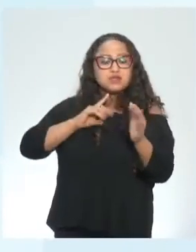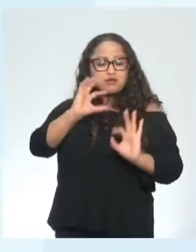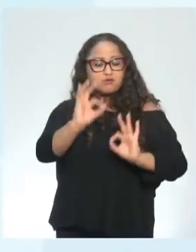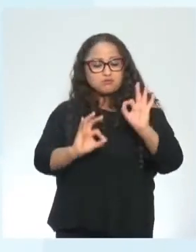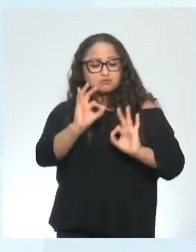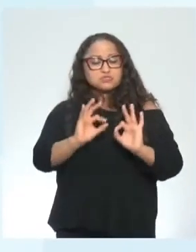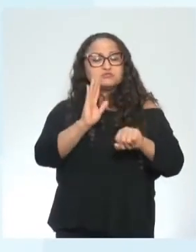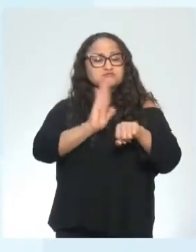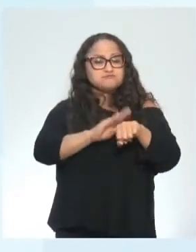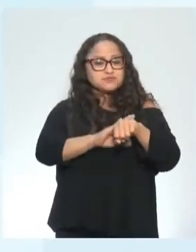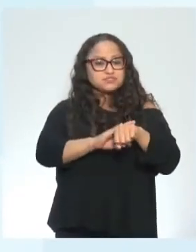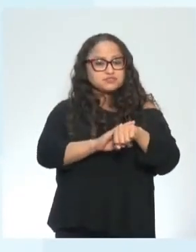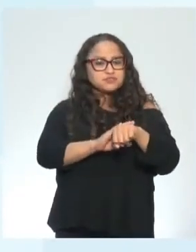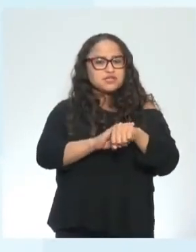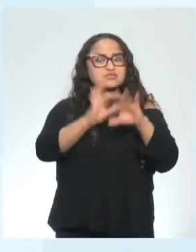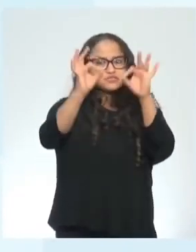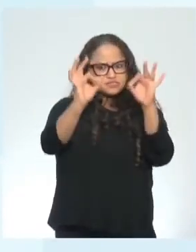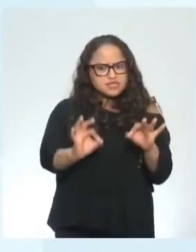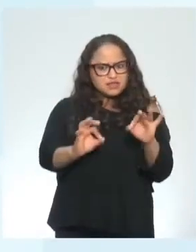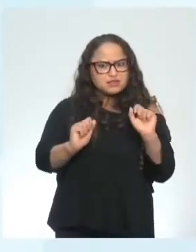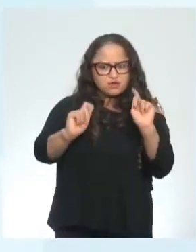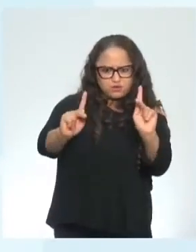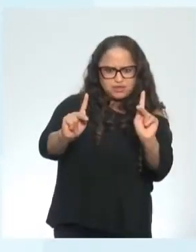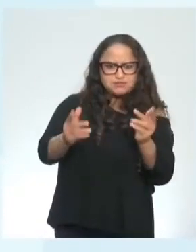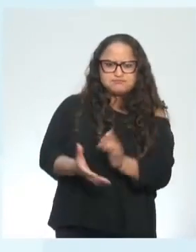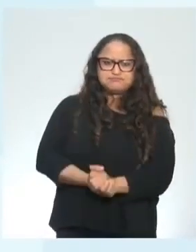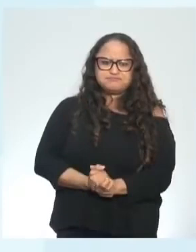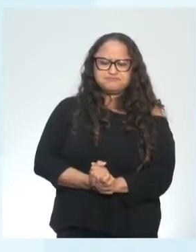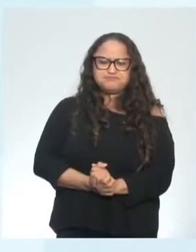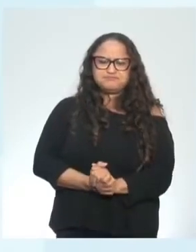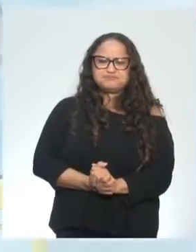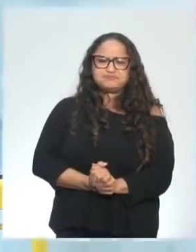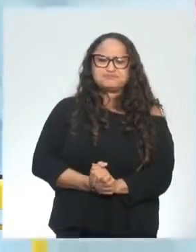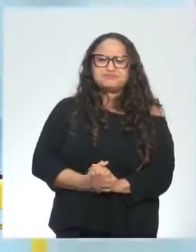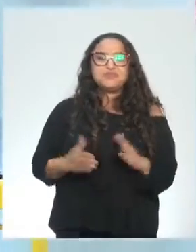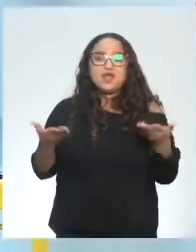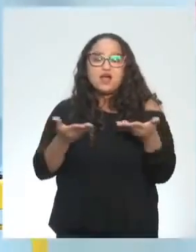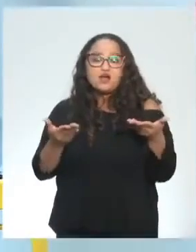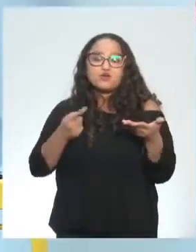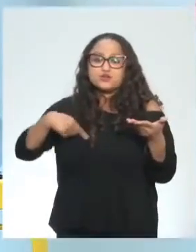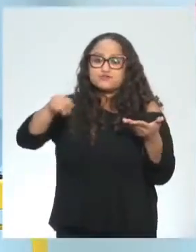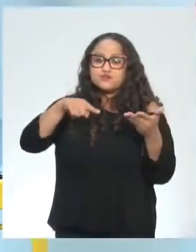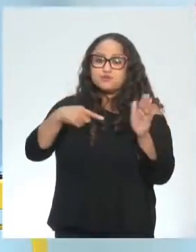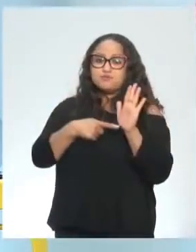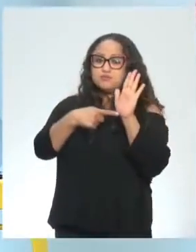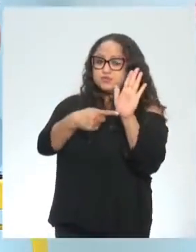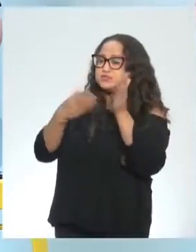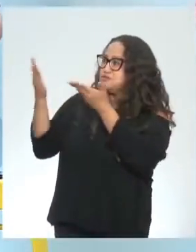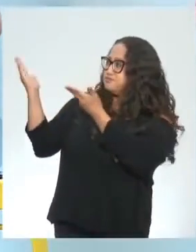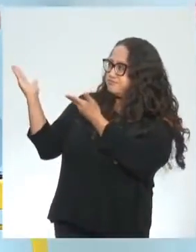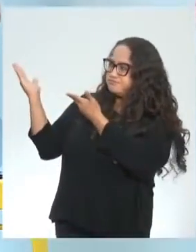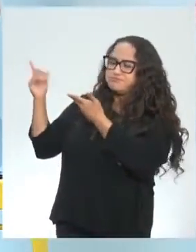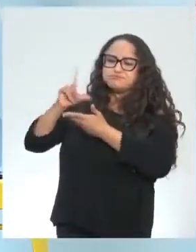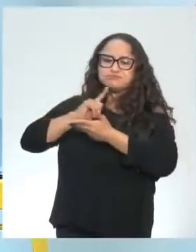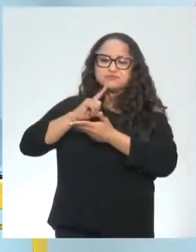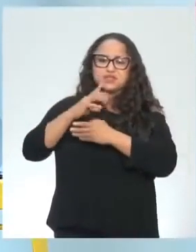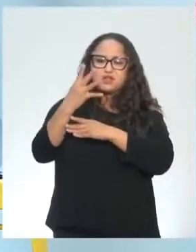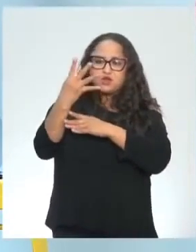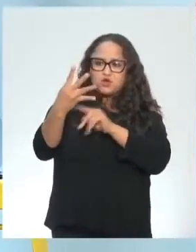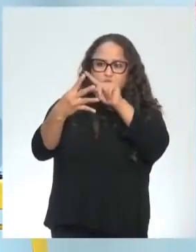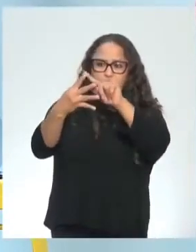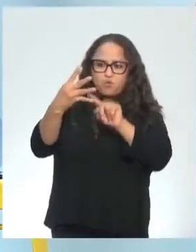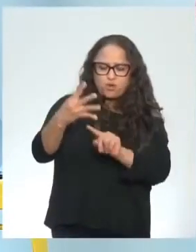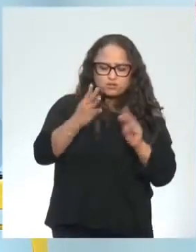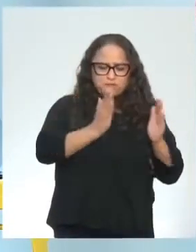de execução in the correct Order of Fiction legal então agora a gente vai mostrar um quadrinho para vocês com esses quatro